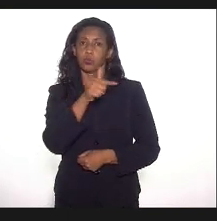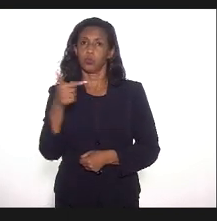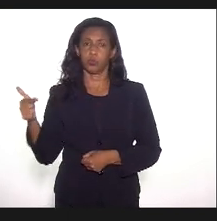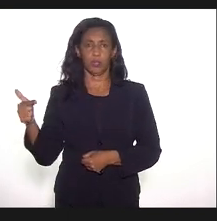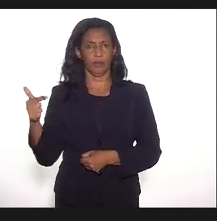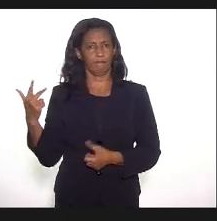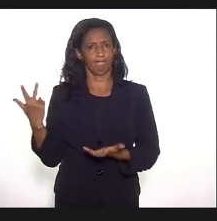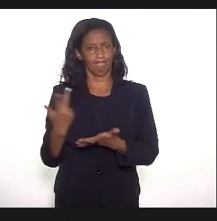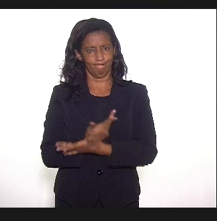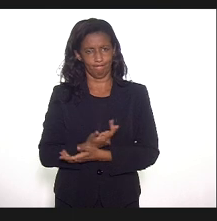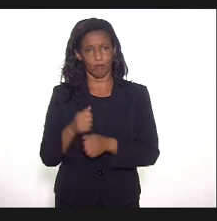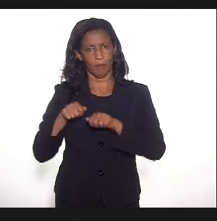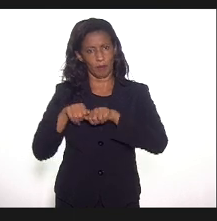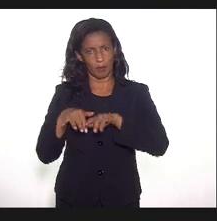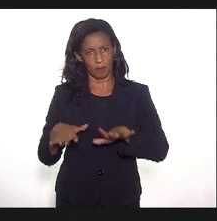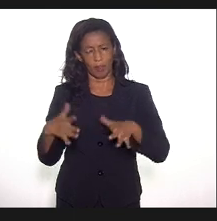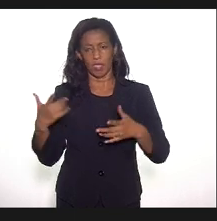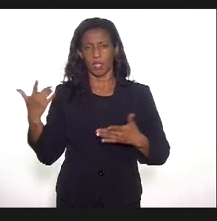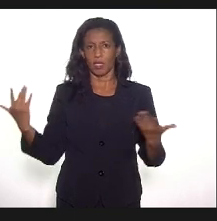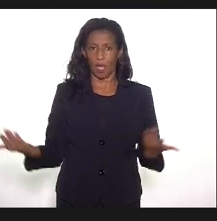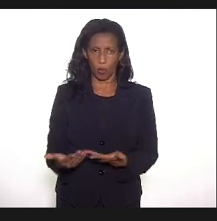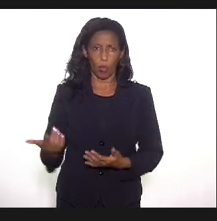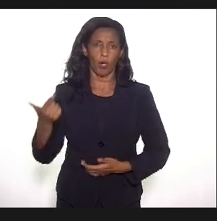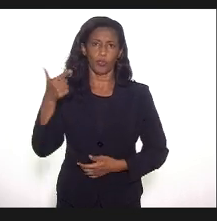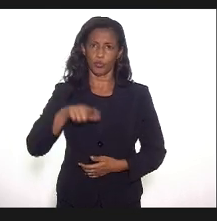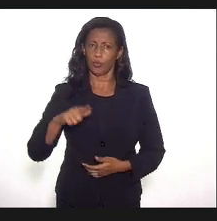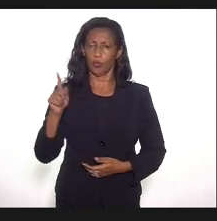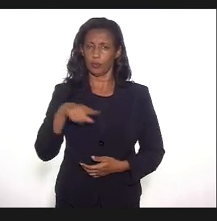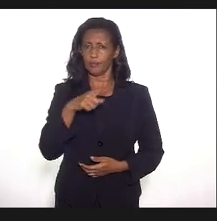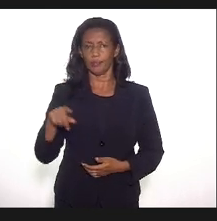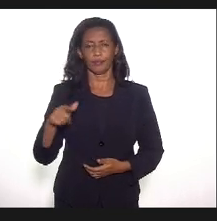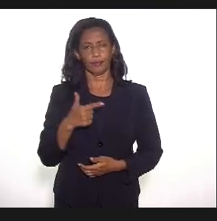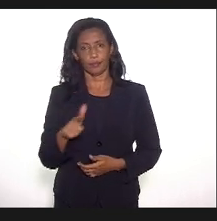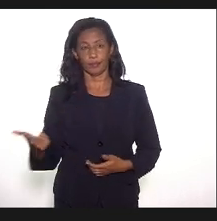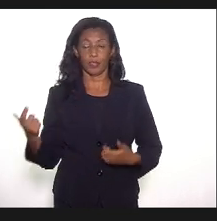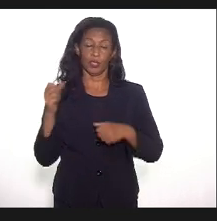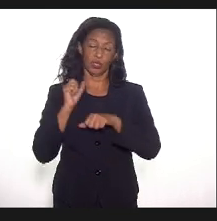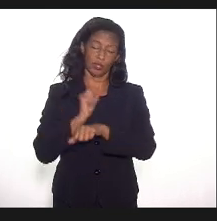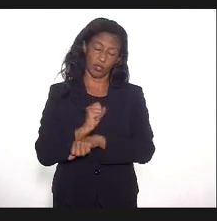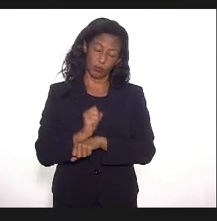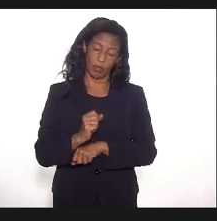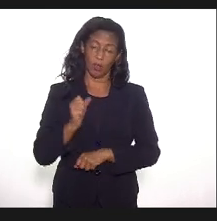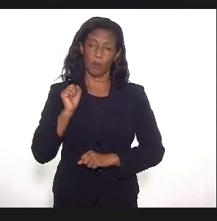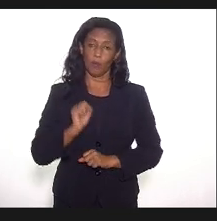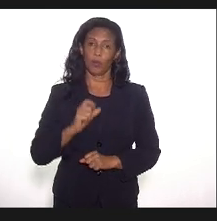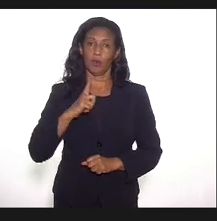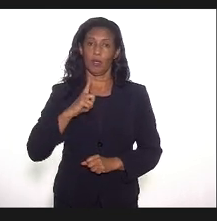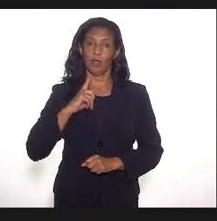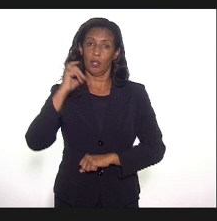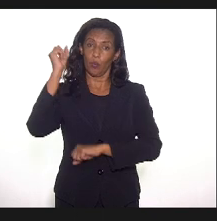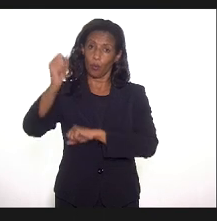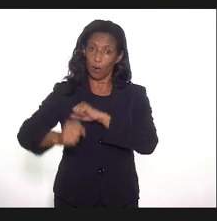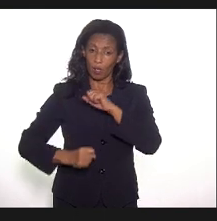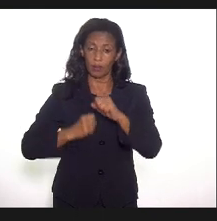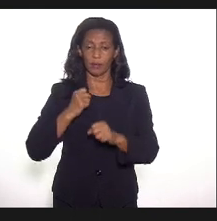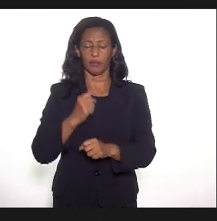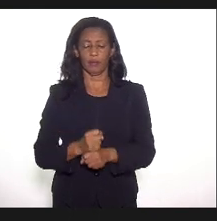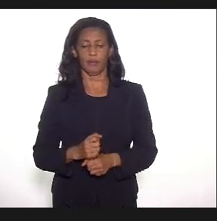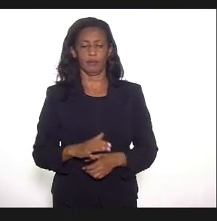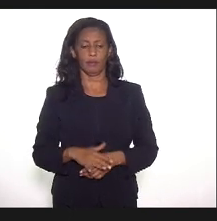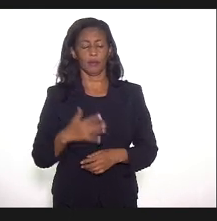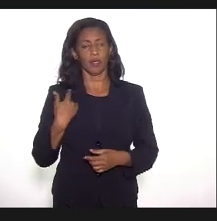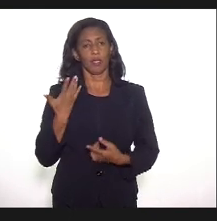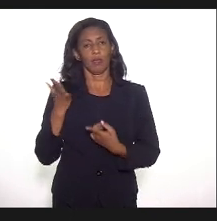voltou a não acontecer de novo. Esperamos poder ter novamente a festa ano que vem. E